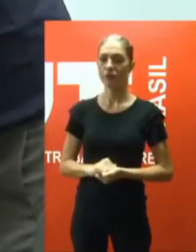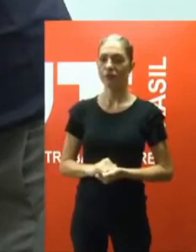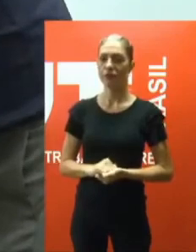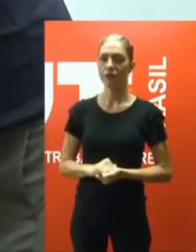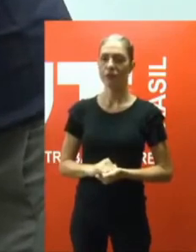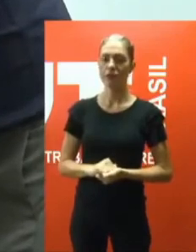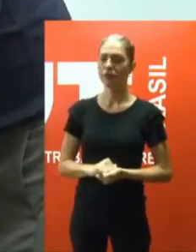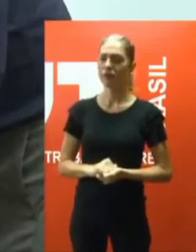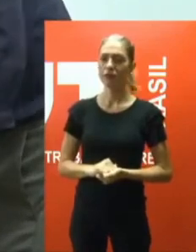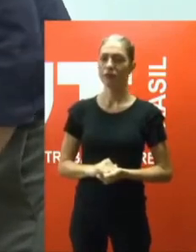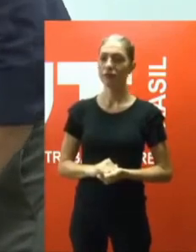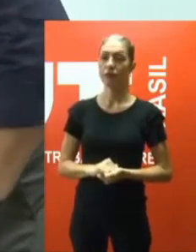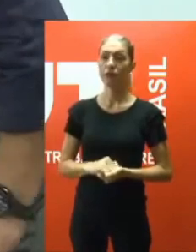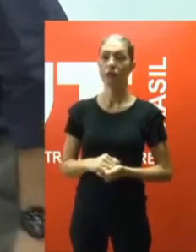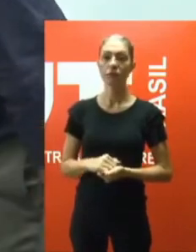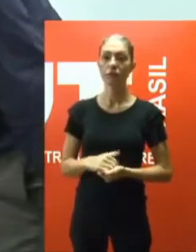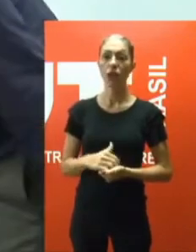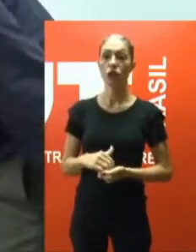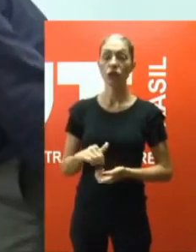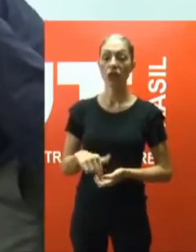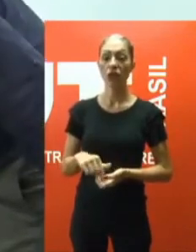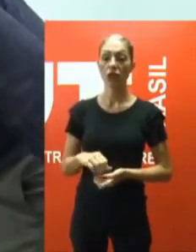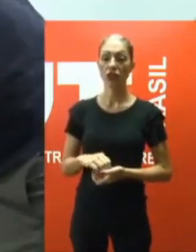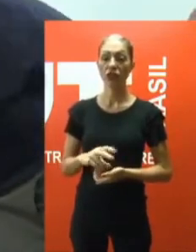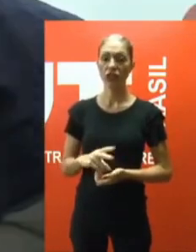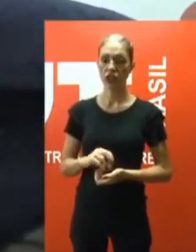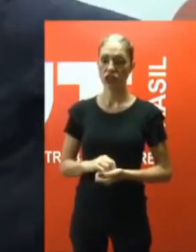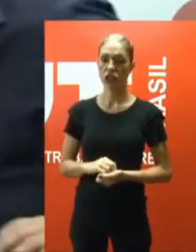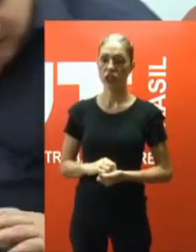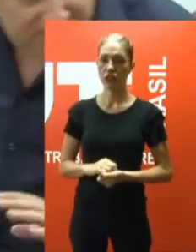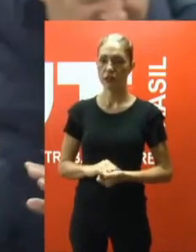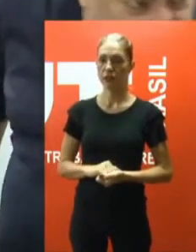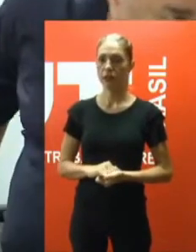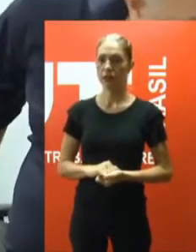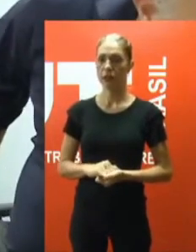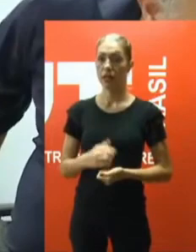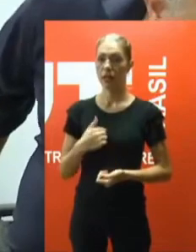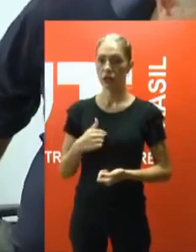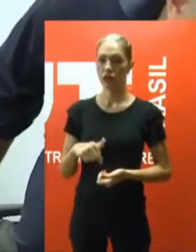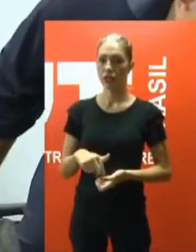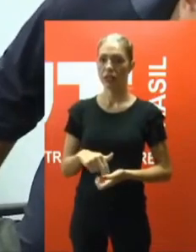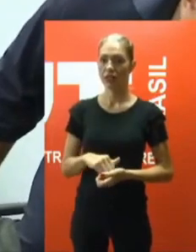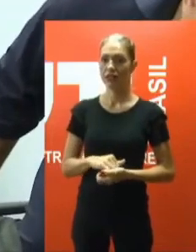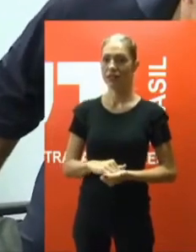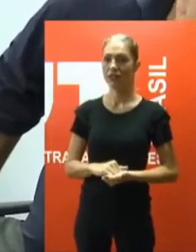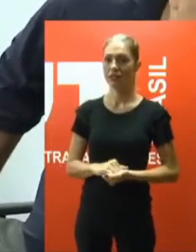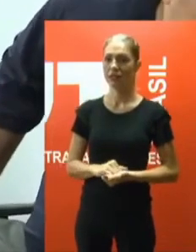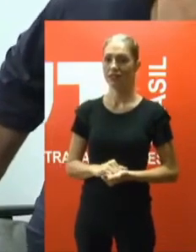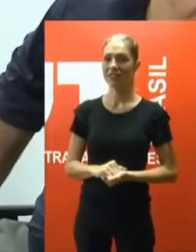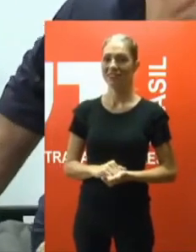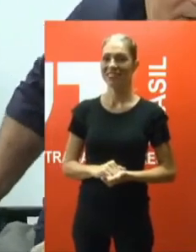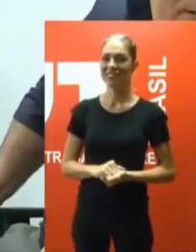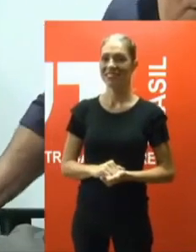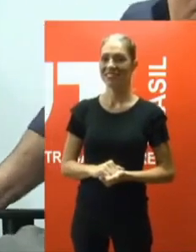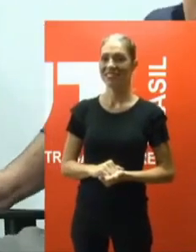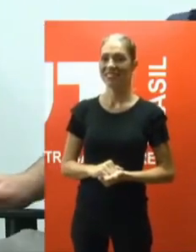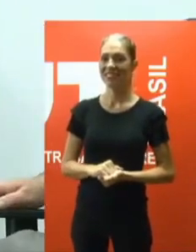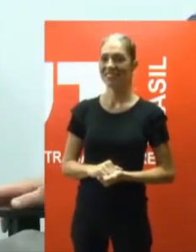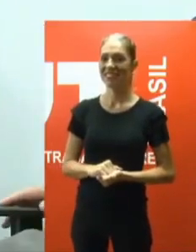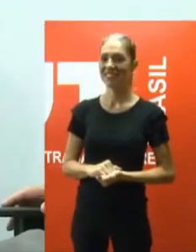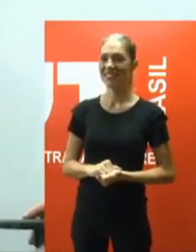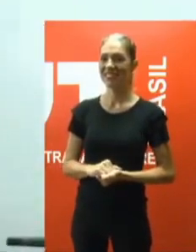das grandes lutas e conquistas, está pronta para o desafio de reconstruir o